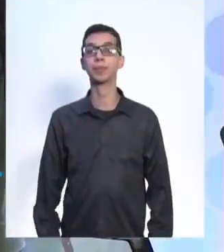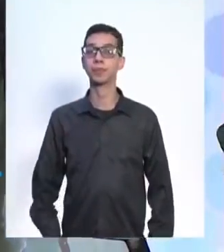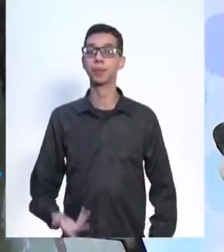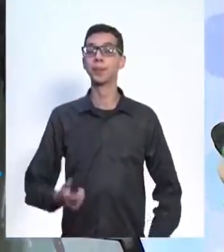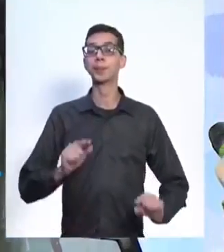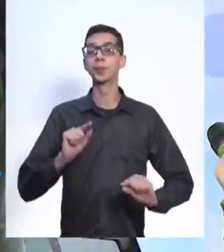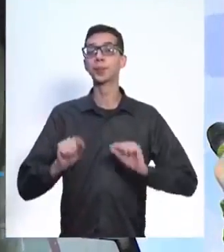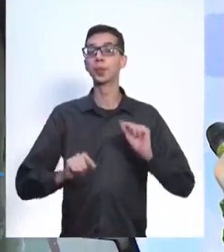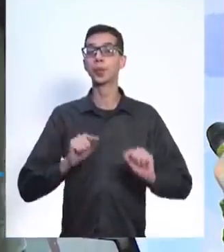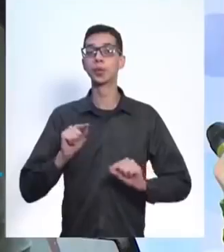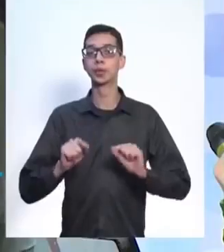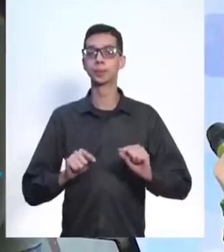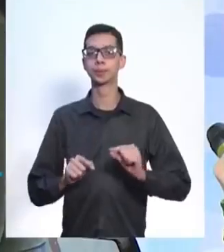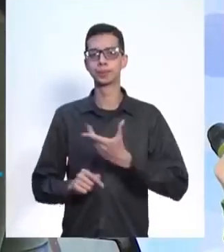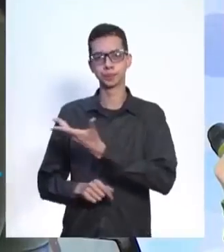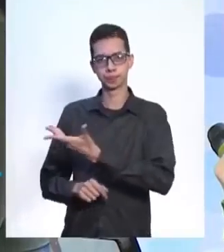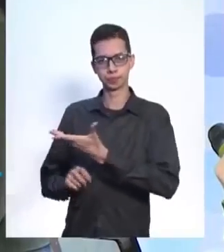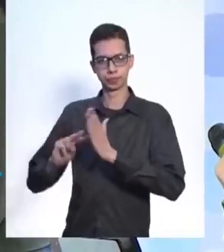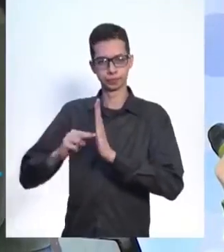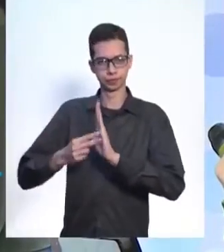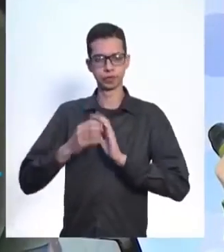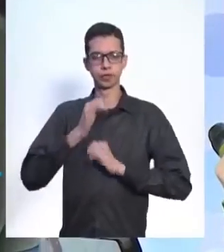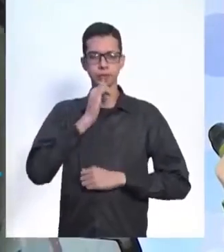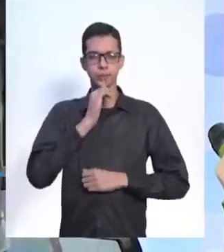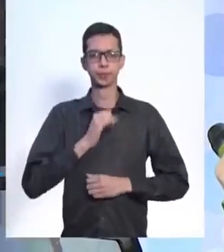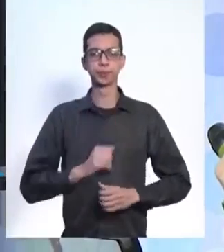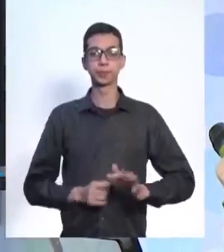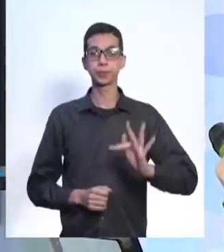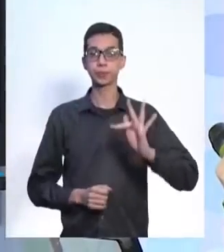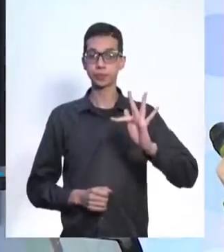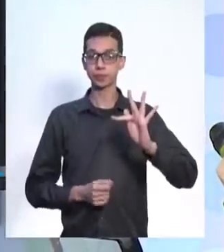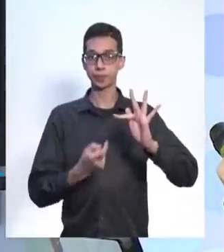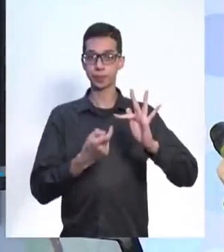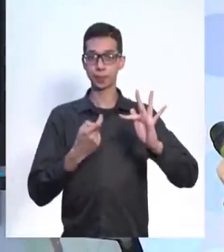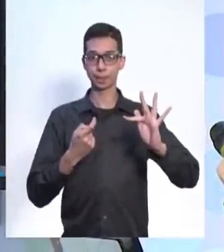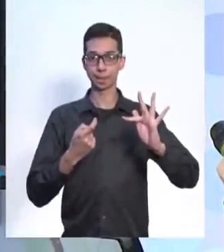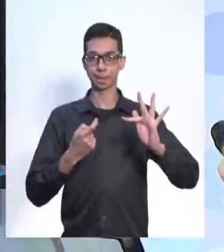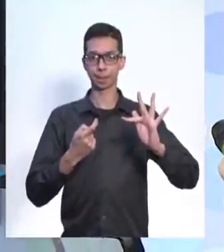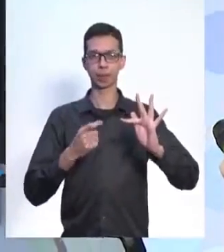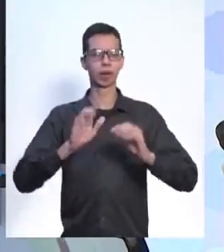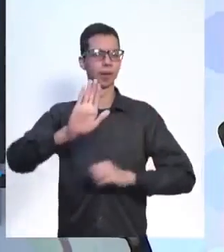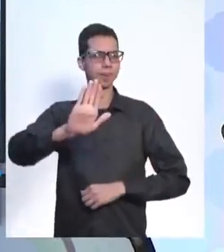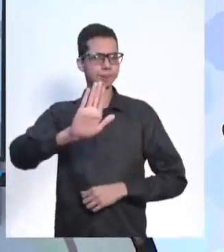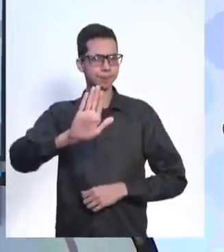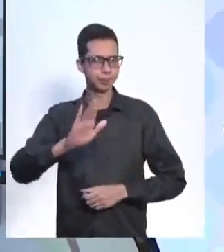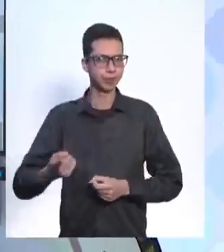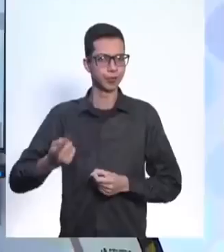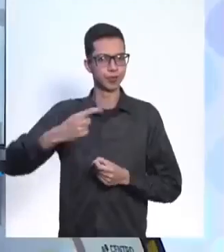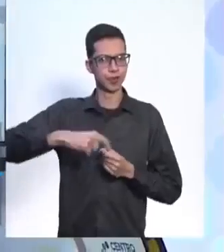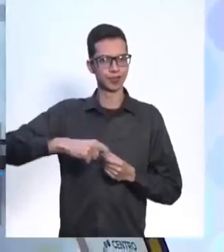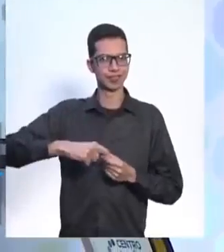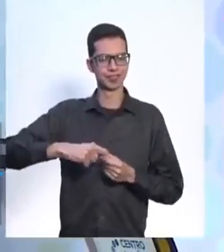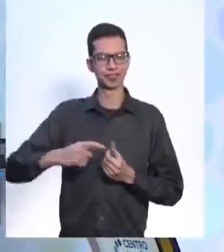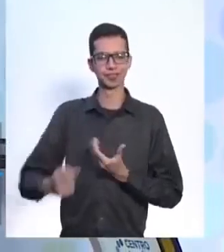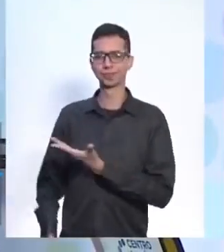função do segundo grau, ela é do tipo f de x igual a... Deixa eu só voltar aqui.